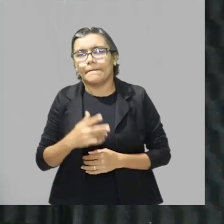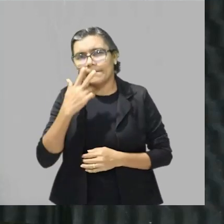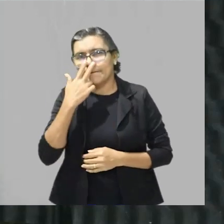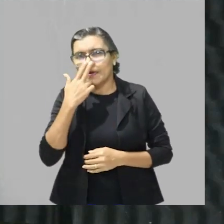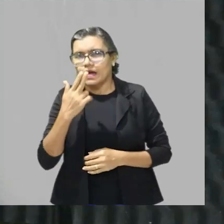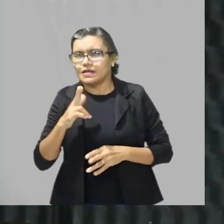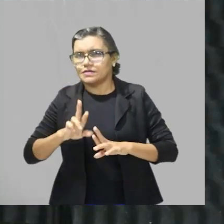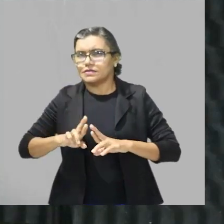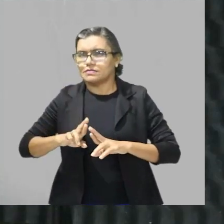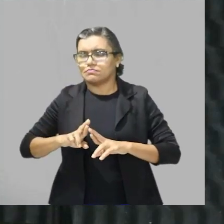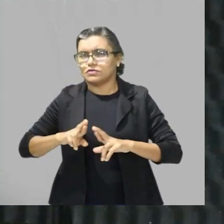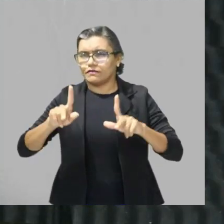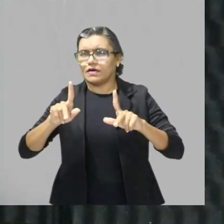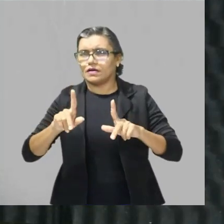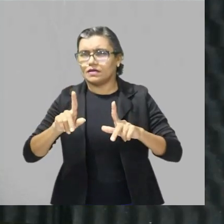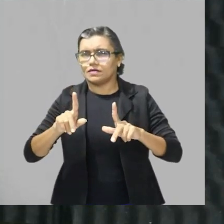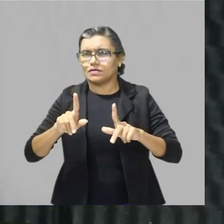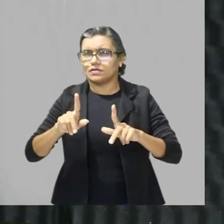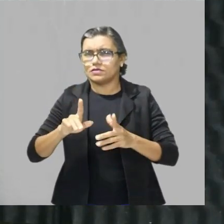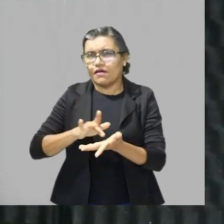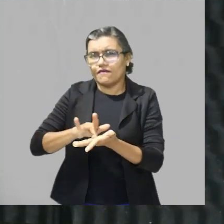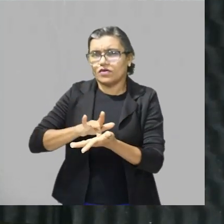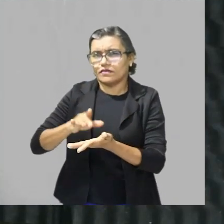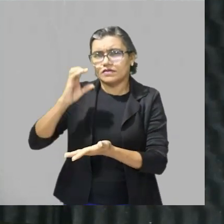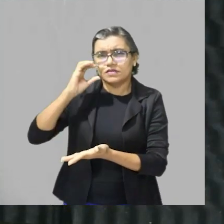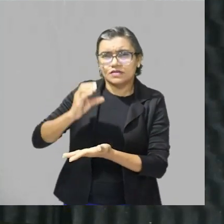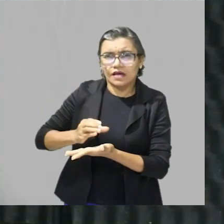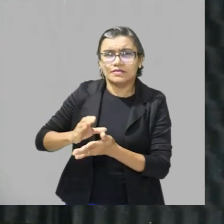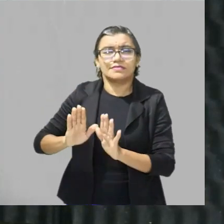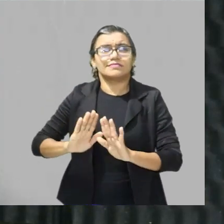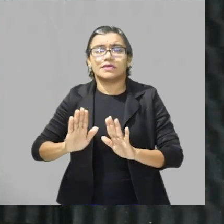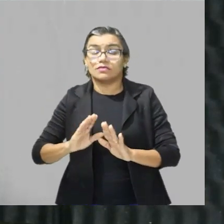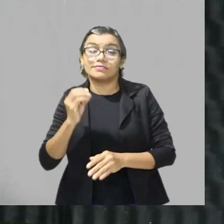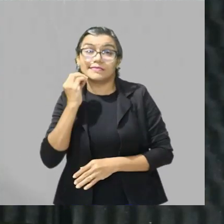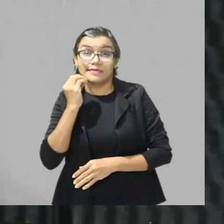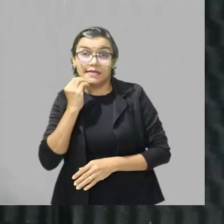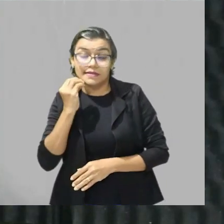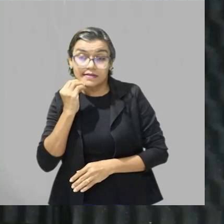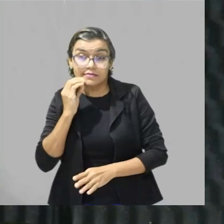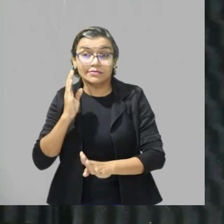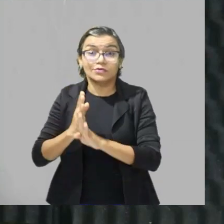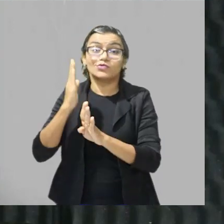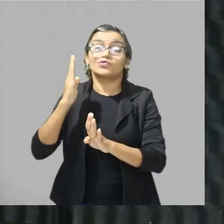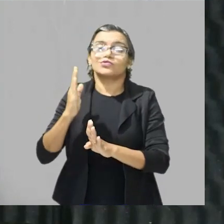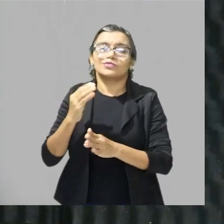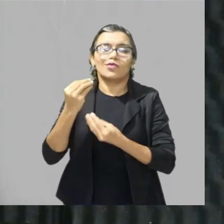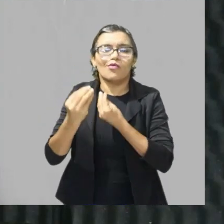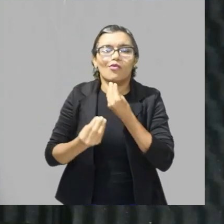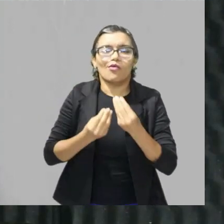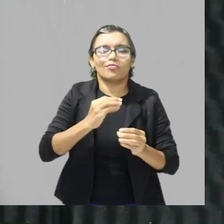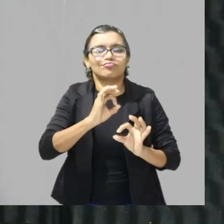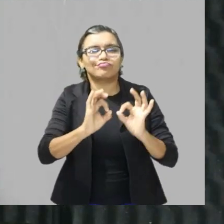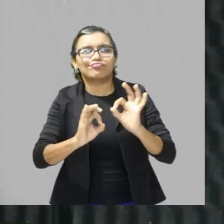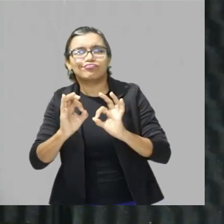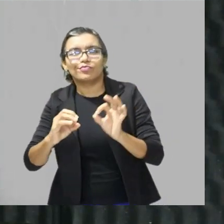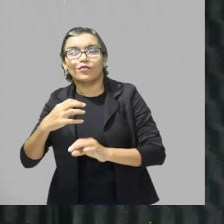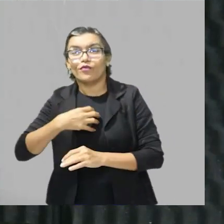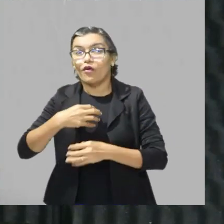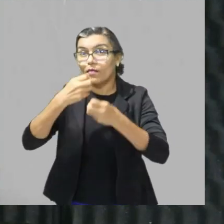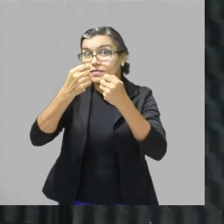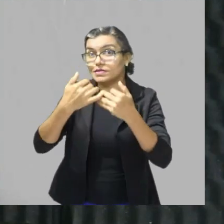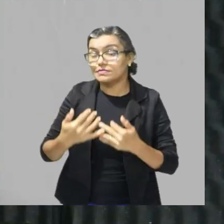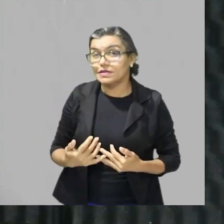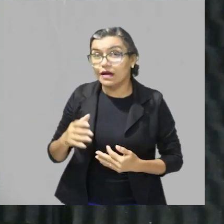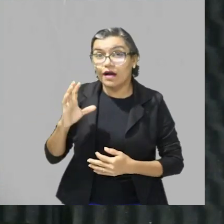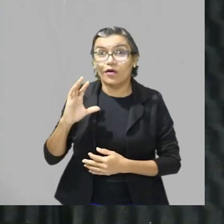negativa não é falsificação de tese que ele tá utilizando ele tá tentando descobrir ele tá elaborando formas de